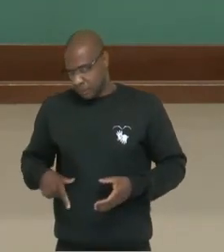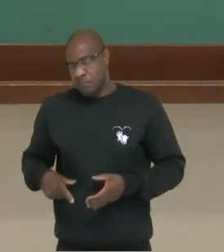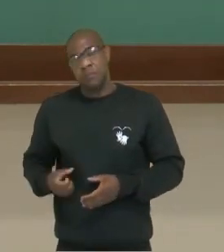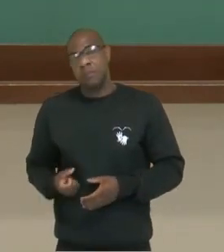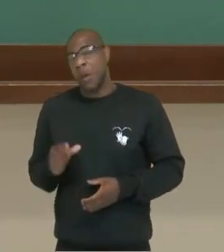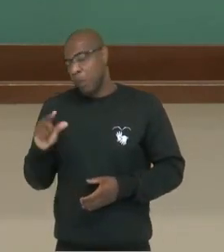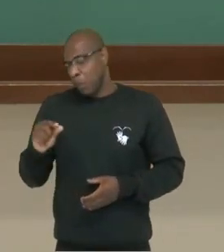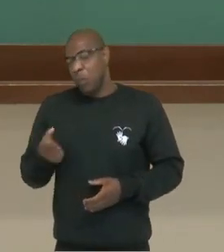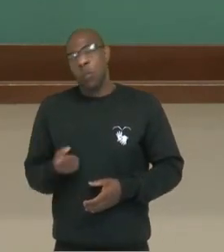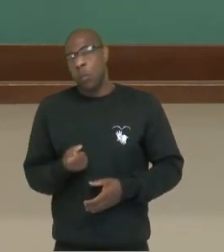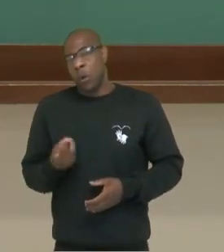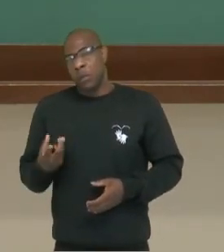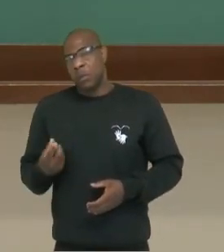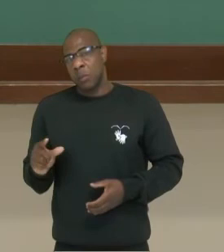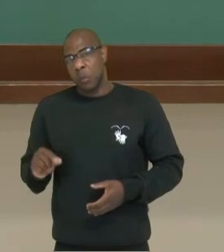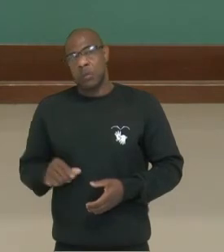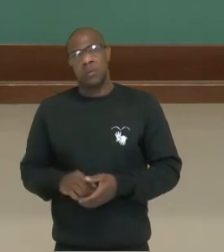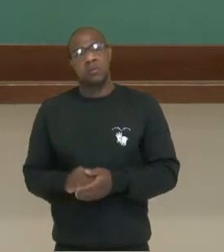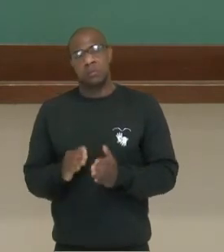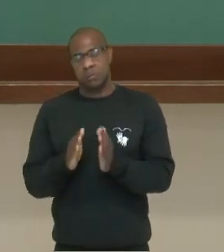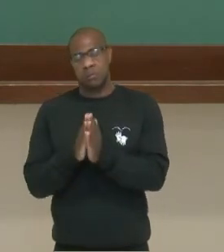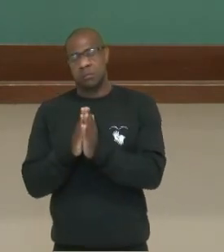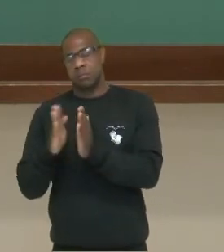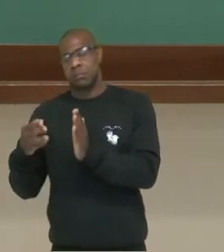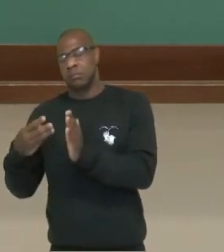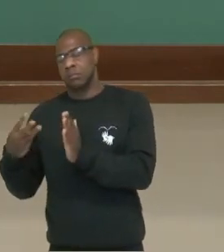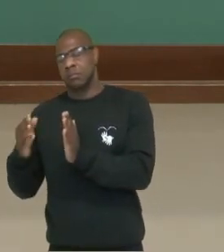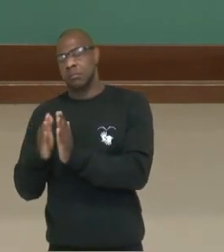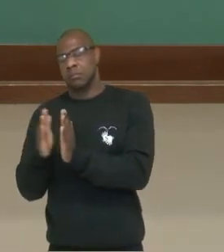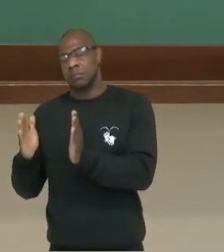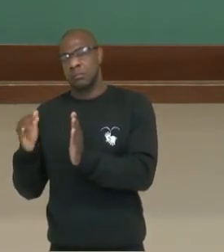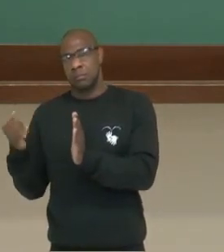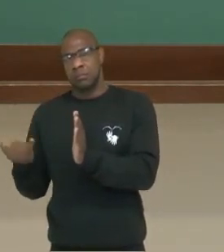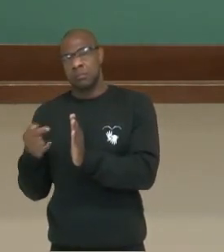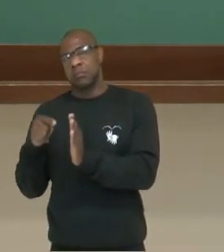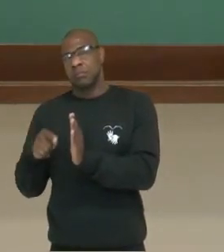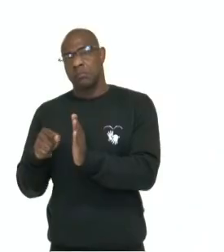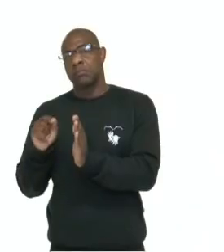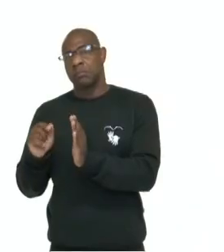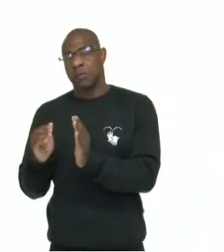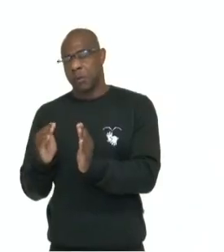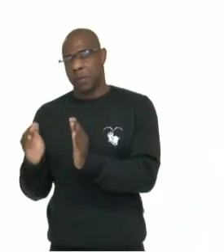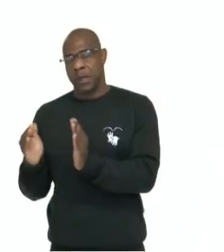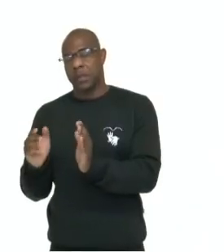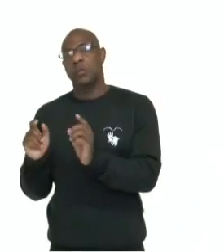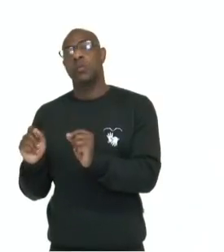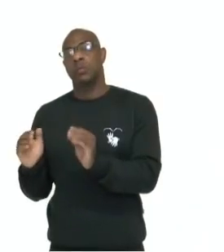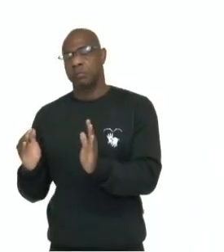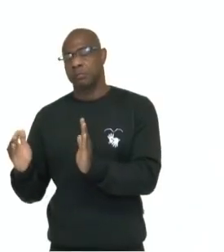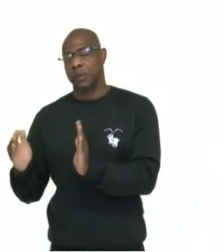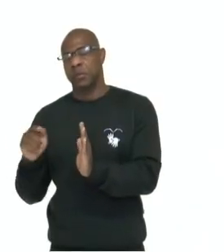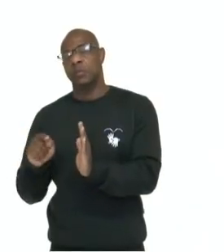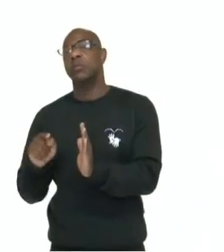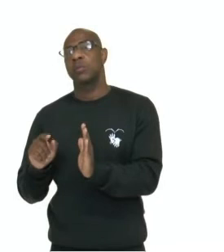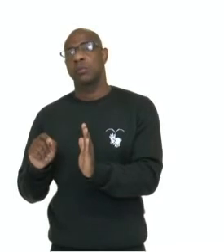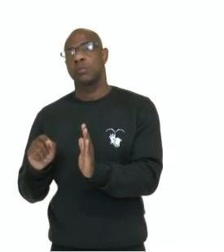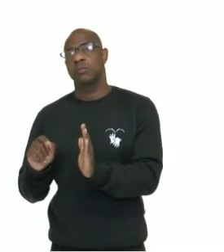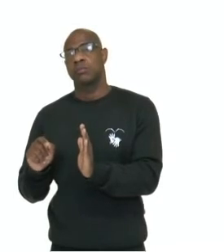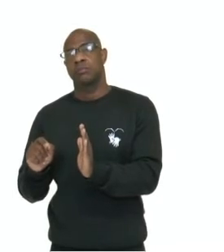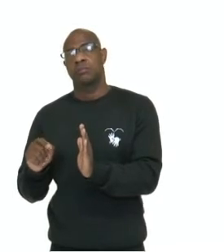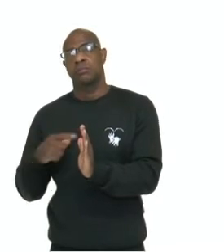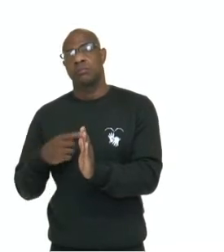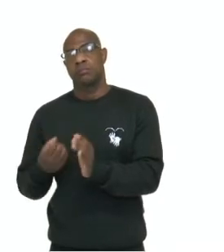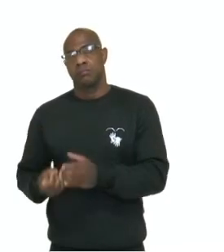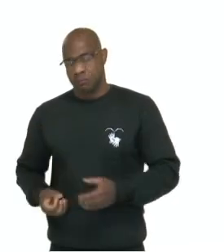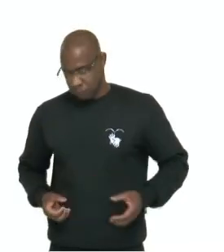quantidade. E a fase 3, que é a fase lútea, que é a fase onde esse folículo, ele vai